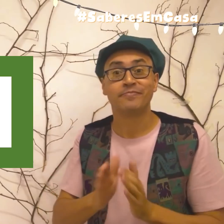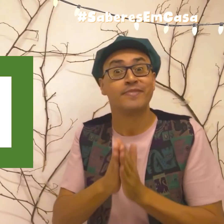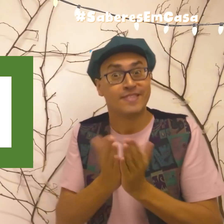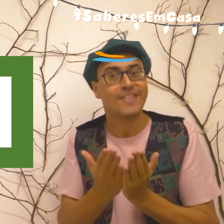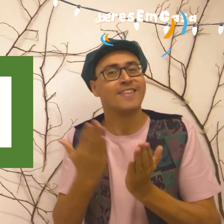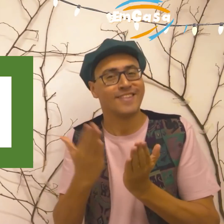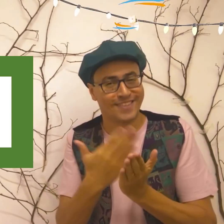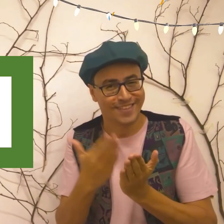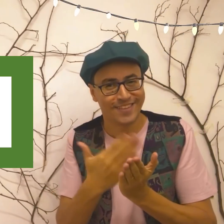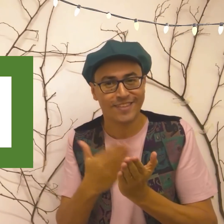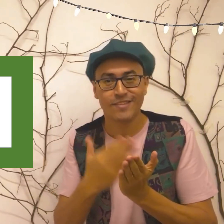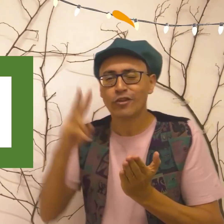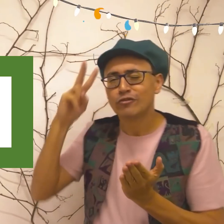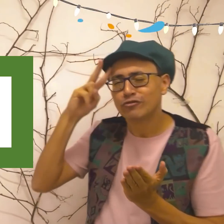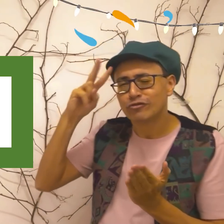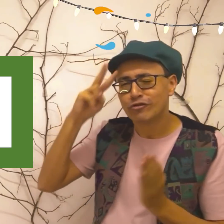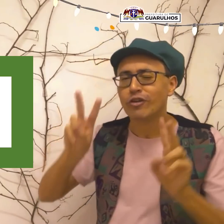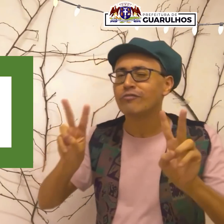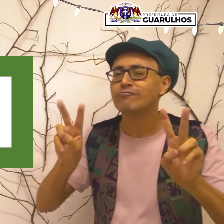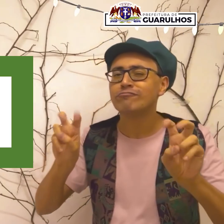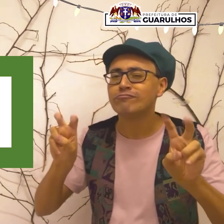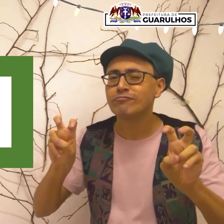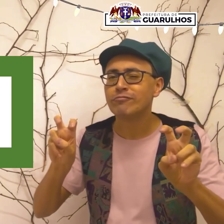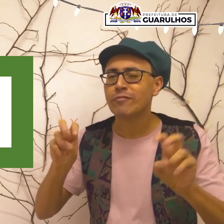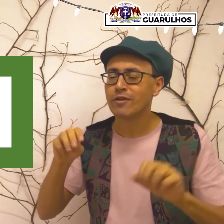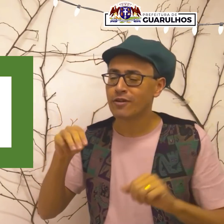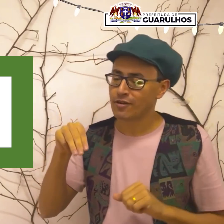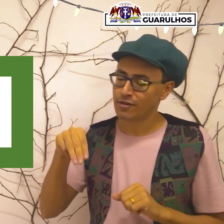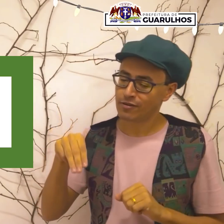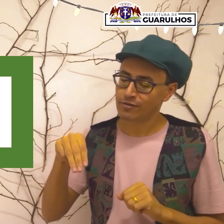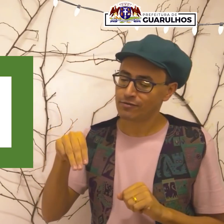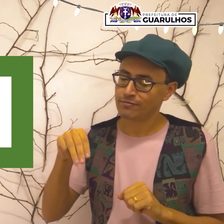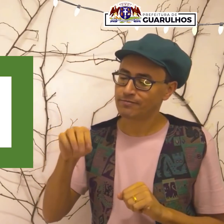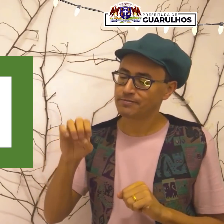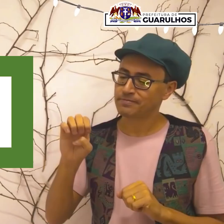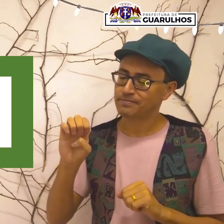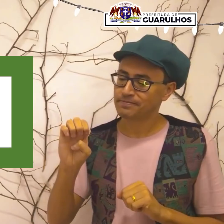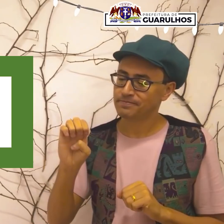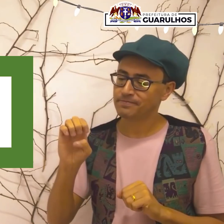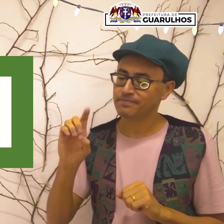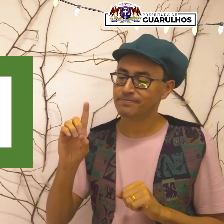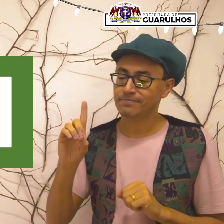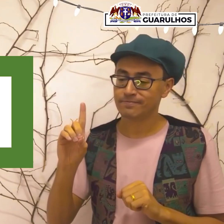Topa? Esse livro tem como título